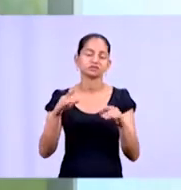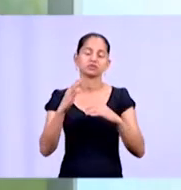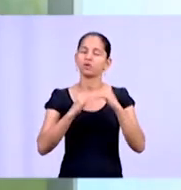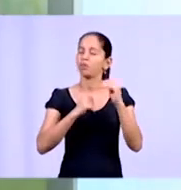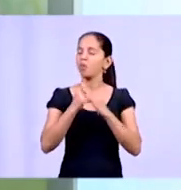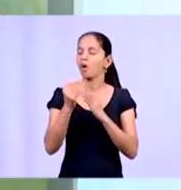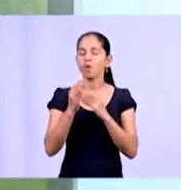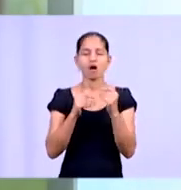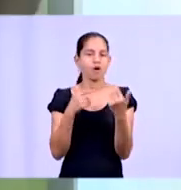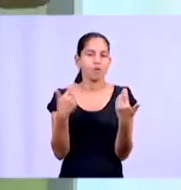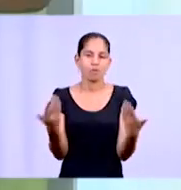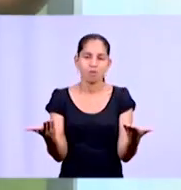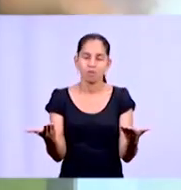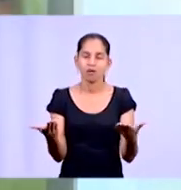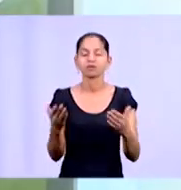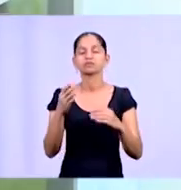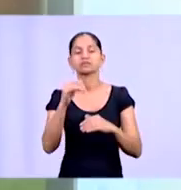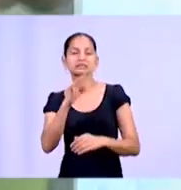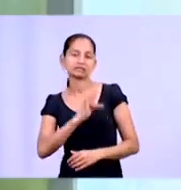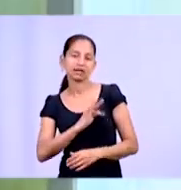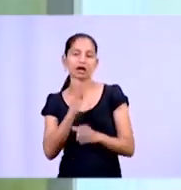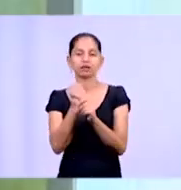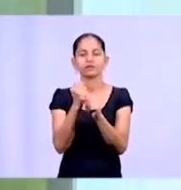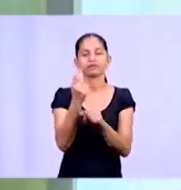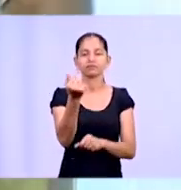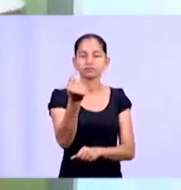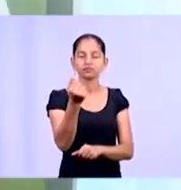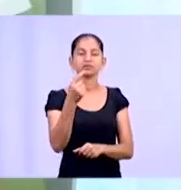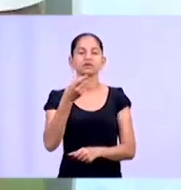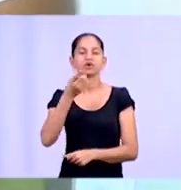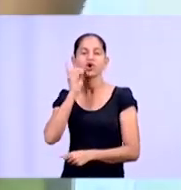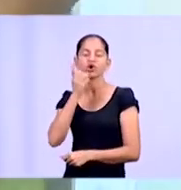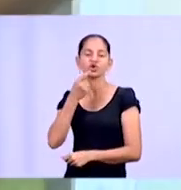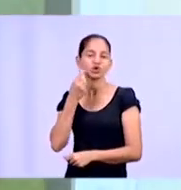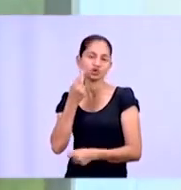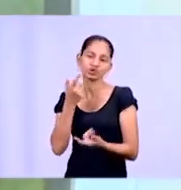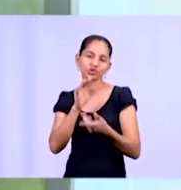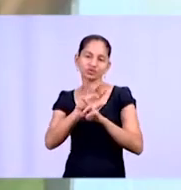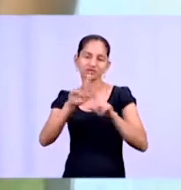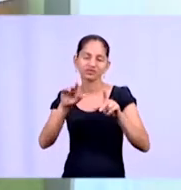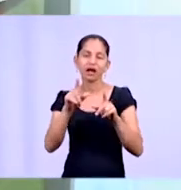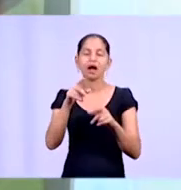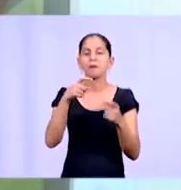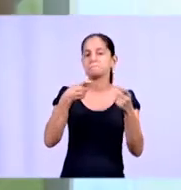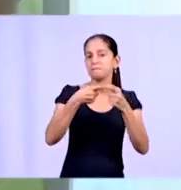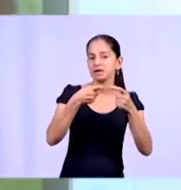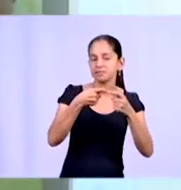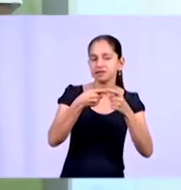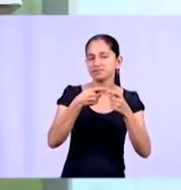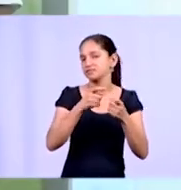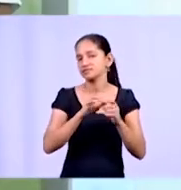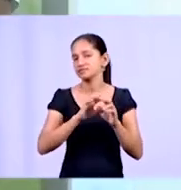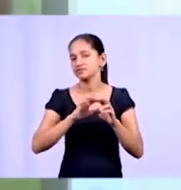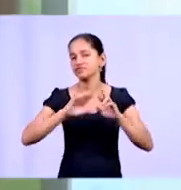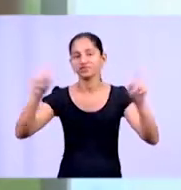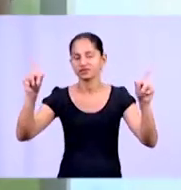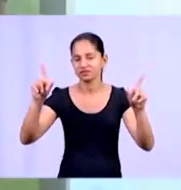profissão que você venha exercer. Técnico em finança, odontologia, medicina, contabilidade, qualquer